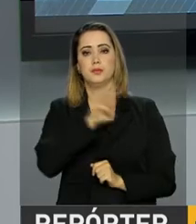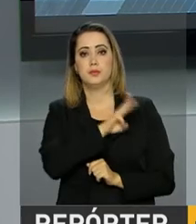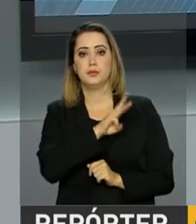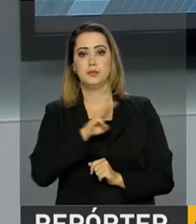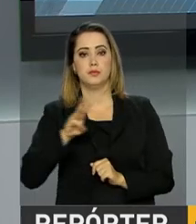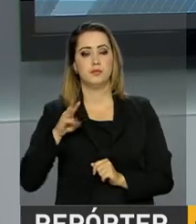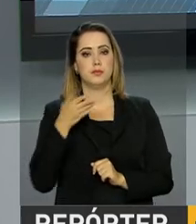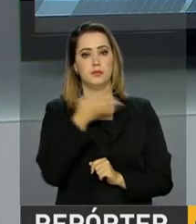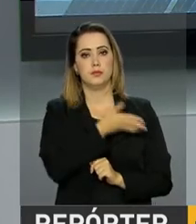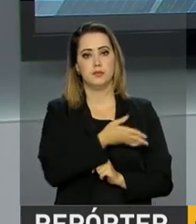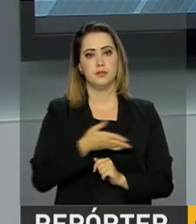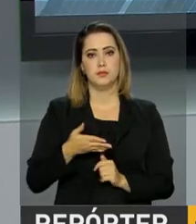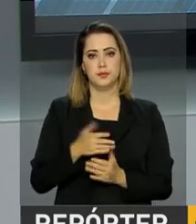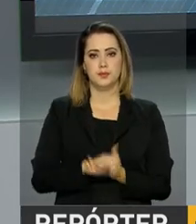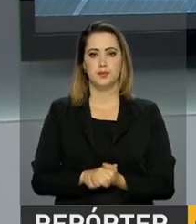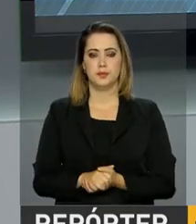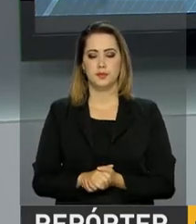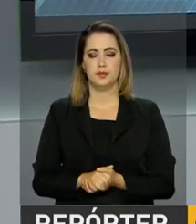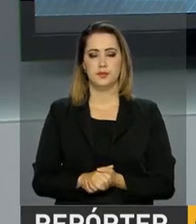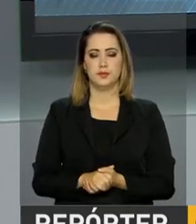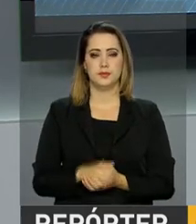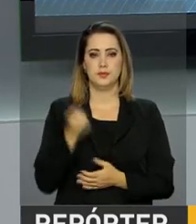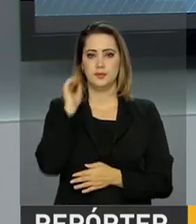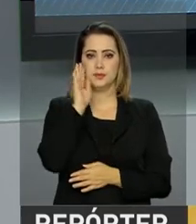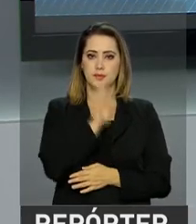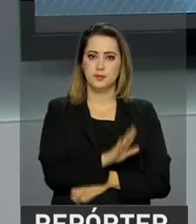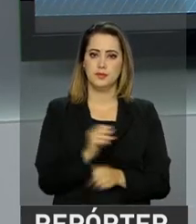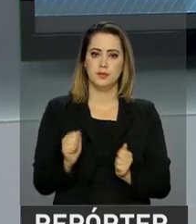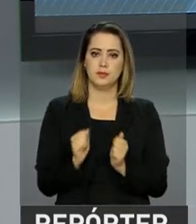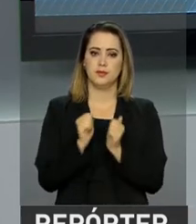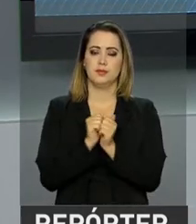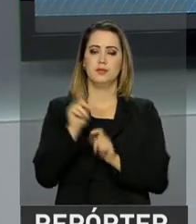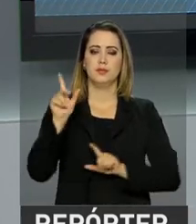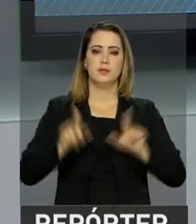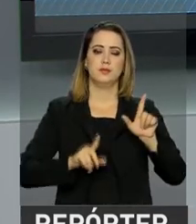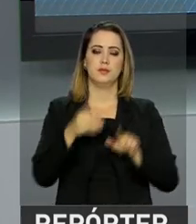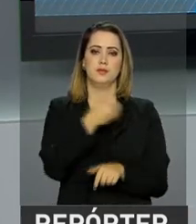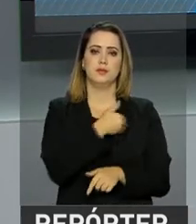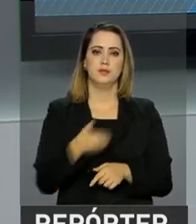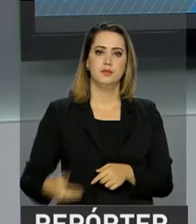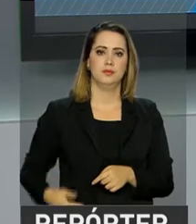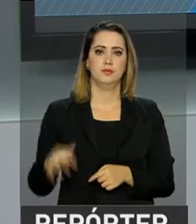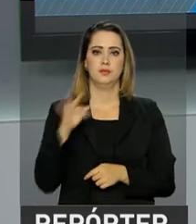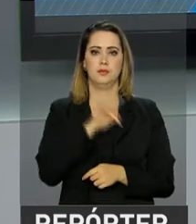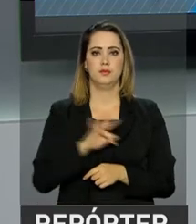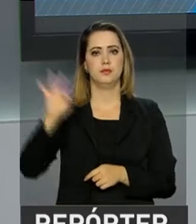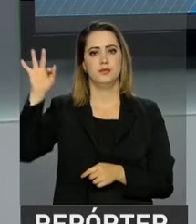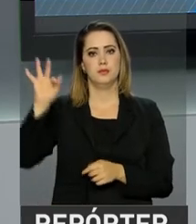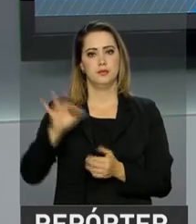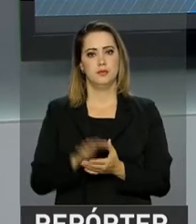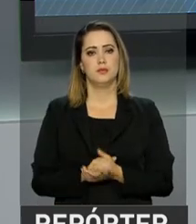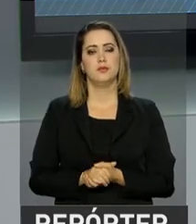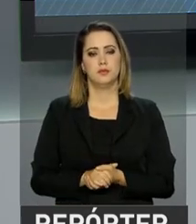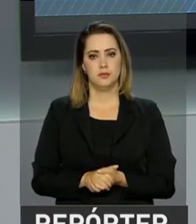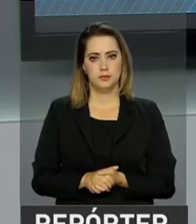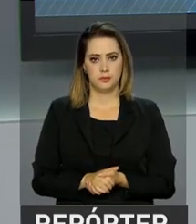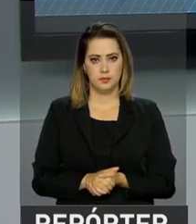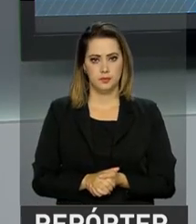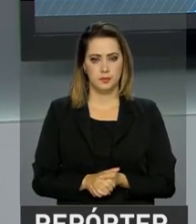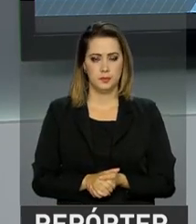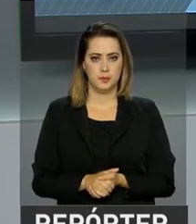programação está disponível na internet uma boa tarde para você continue com a gente aqui na nbr a tv do governo